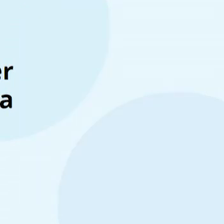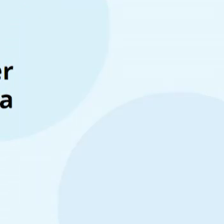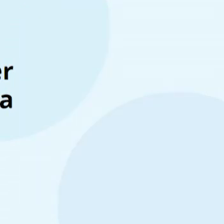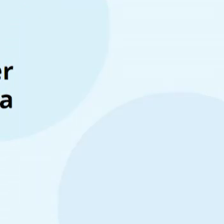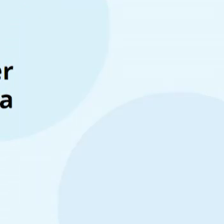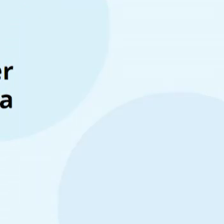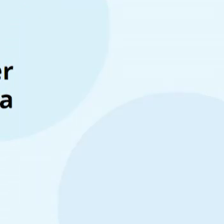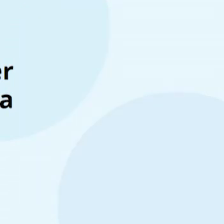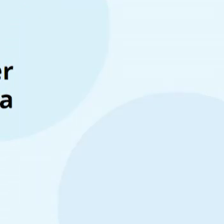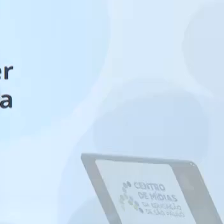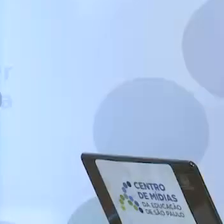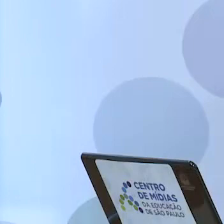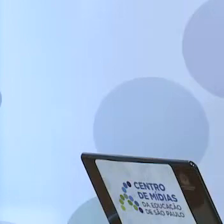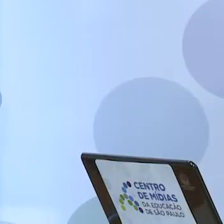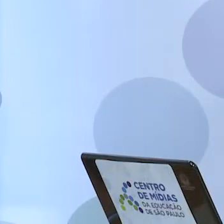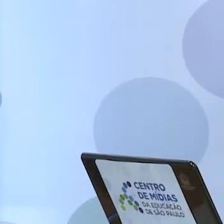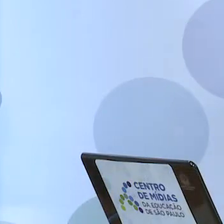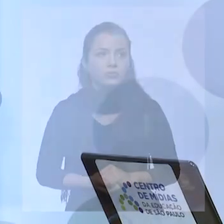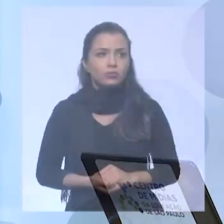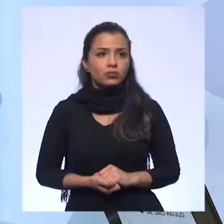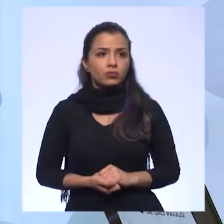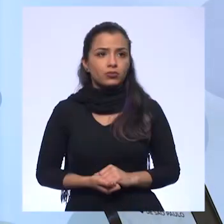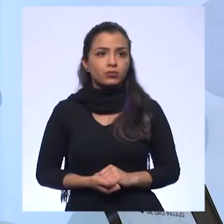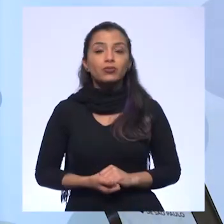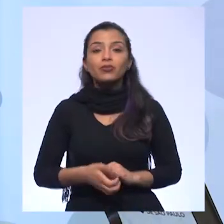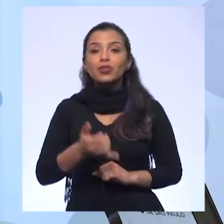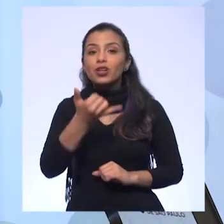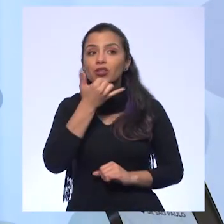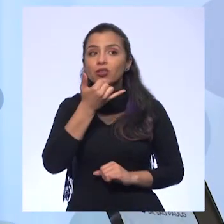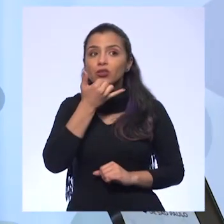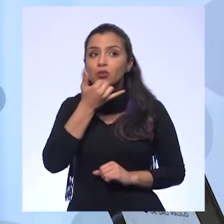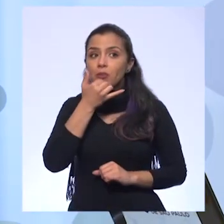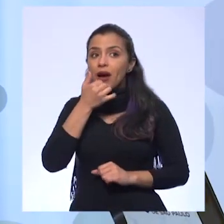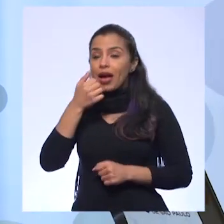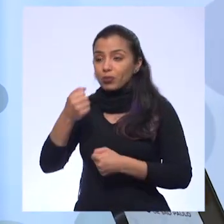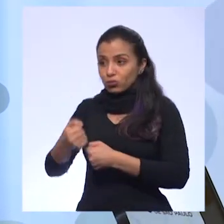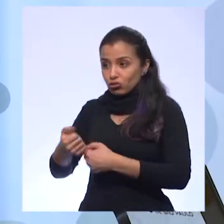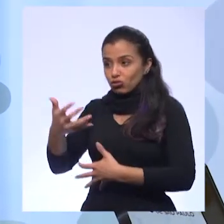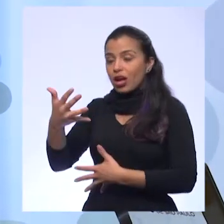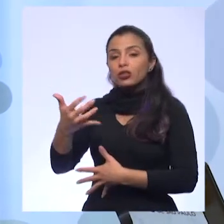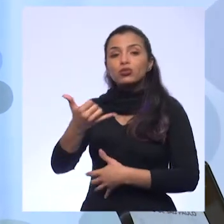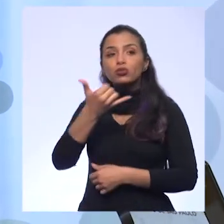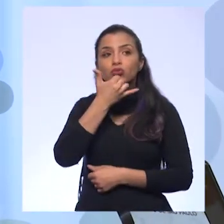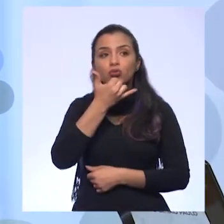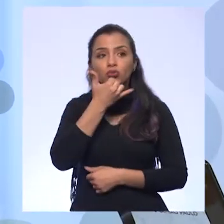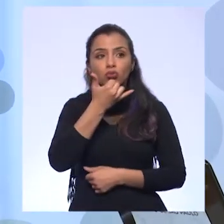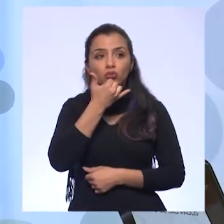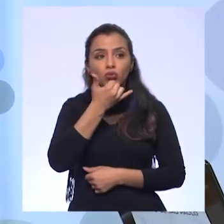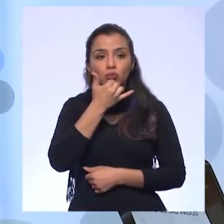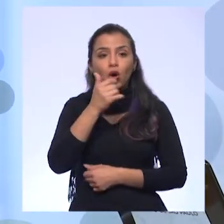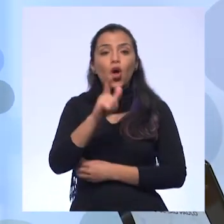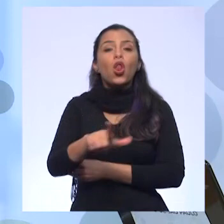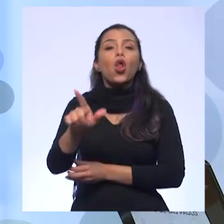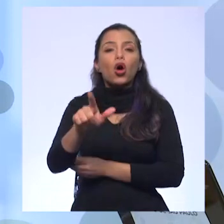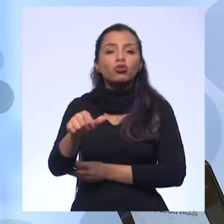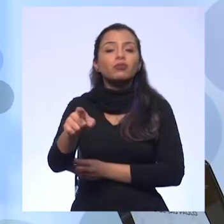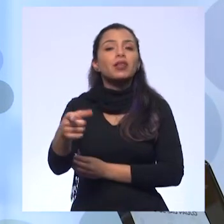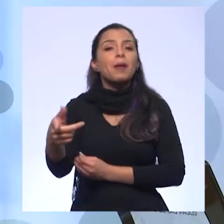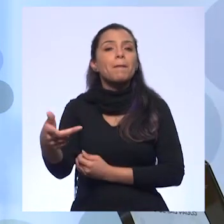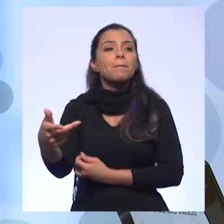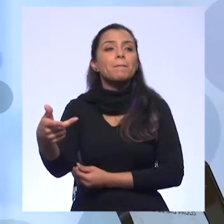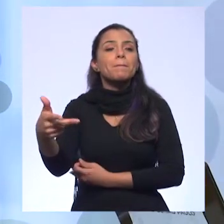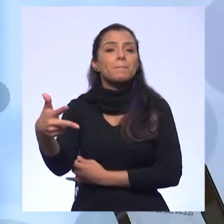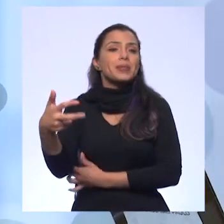Volta para mim, volta para mim. Desculpa, era para o chat ficar aberto. É claro que você já deve ter sacado que o que a gente tinha